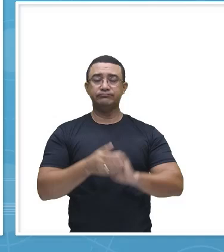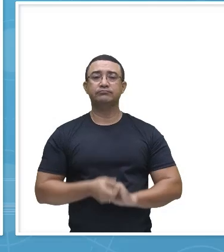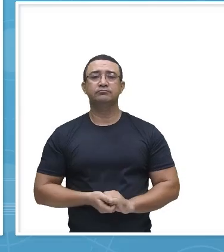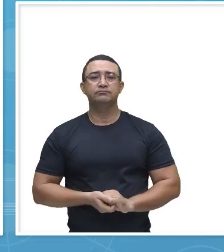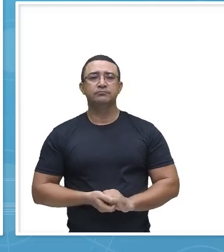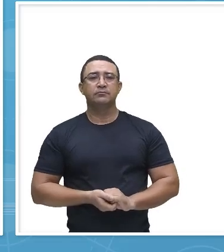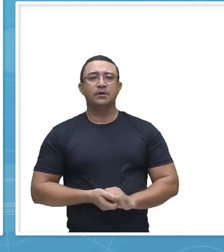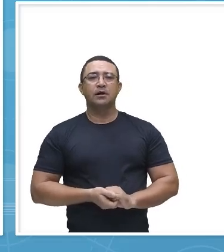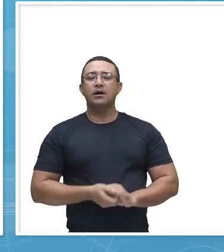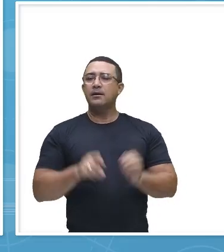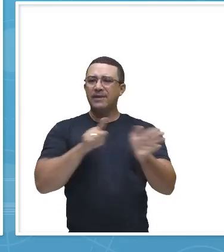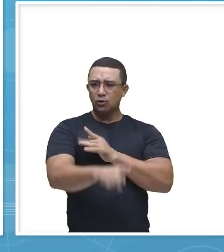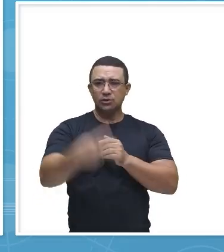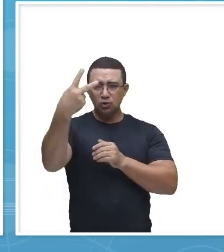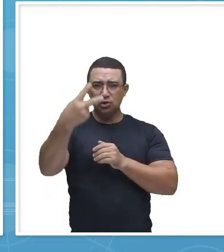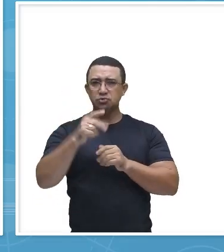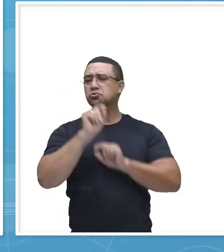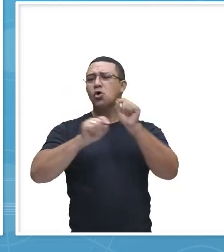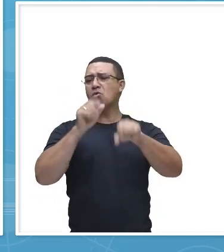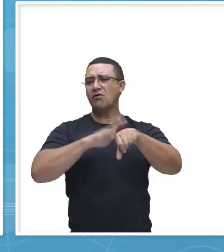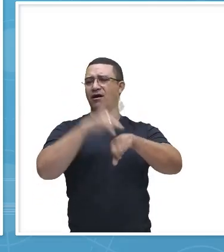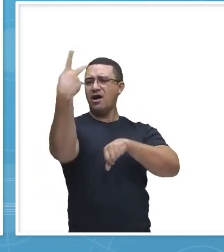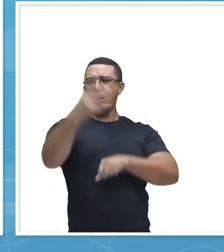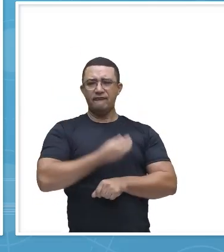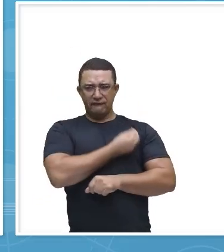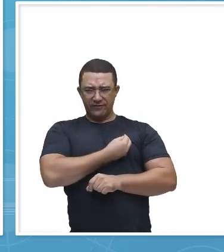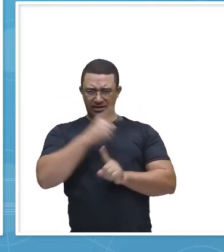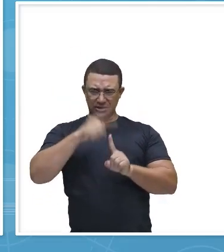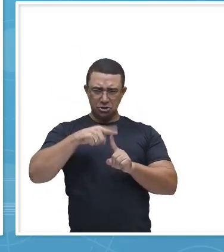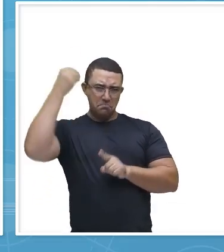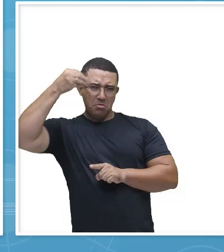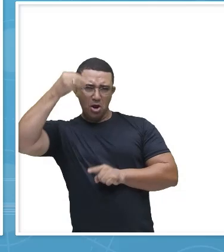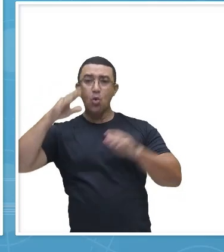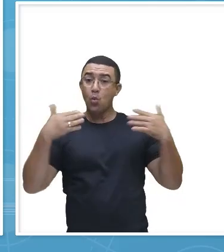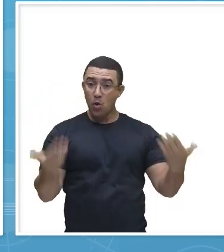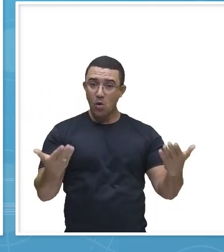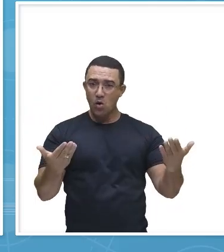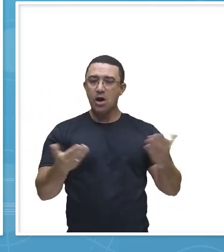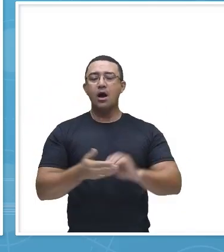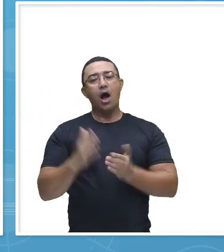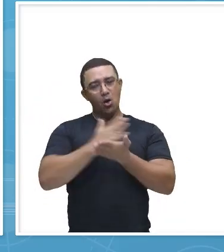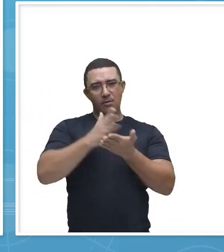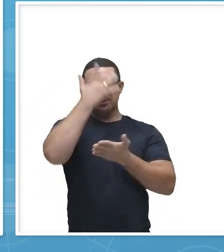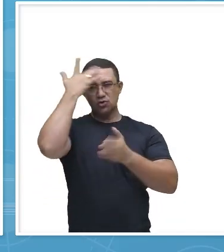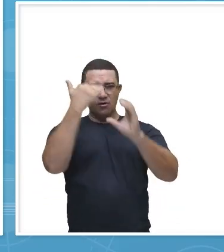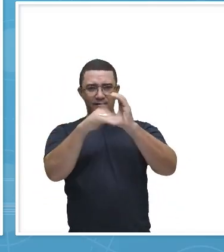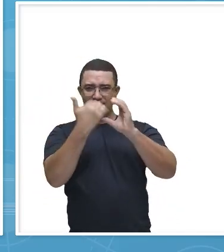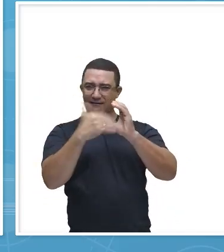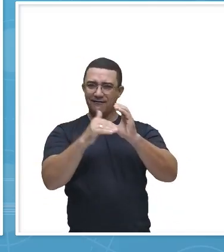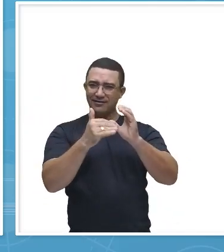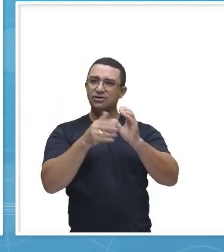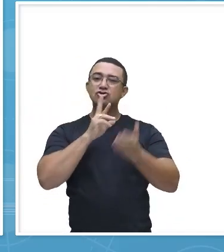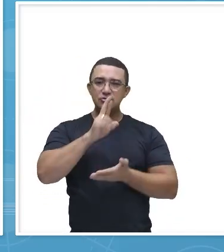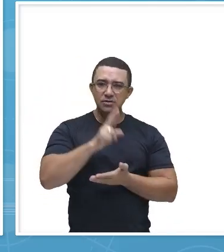ou no bairro onde você mora? Também é importante destacar que muitos responderam no nosso chat, né? Galera que vive